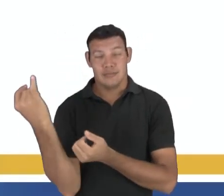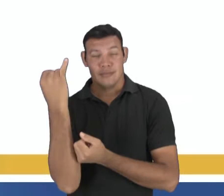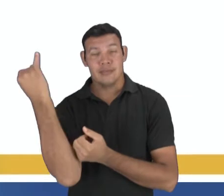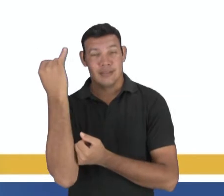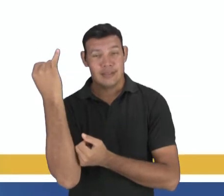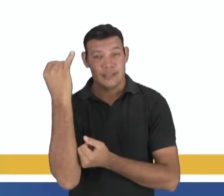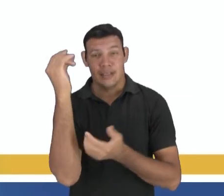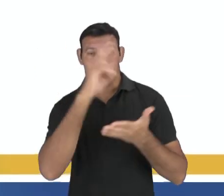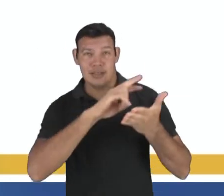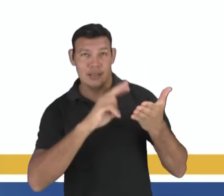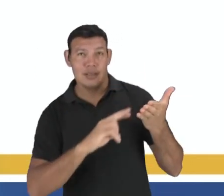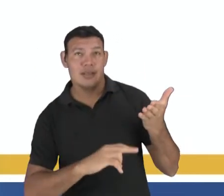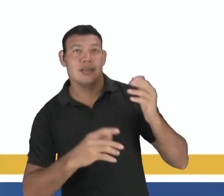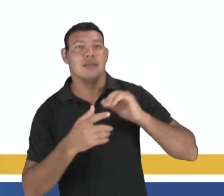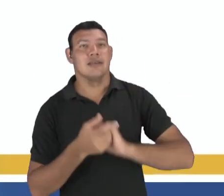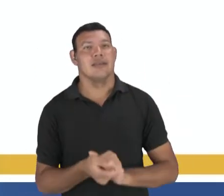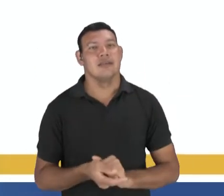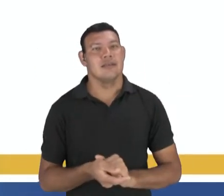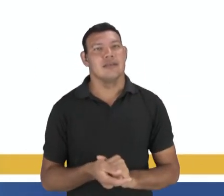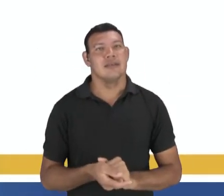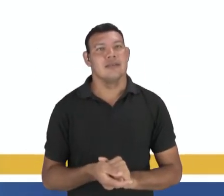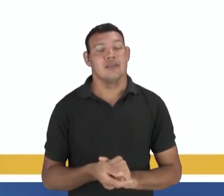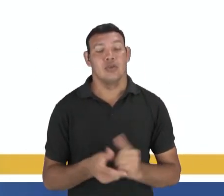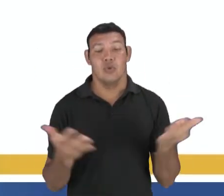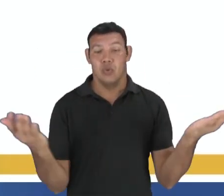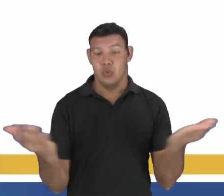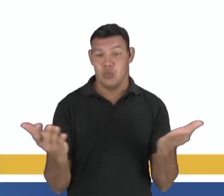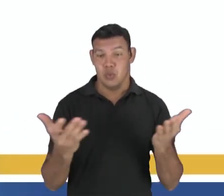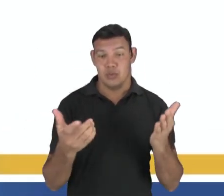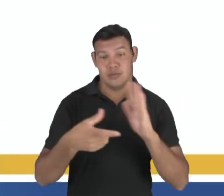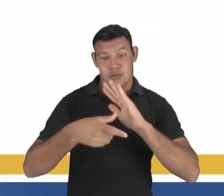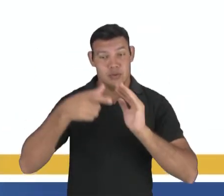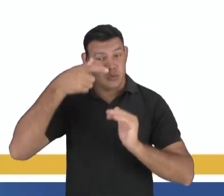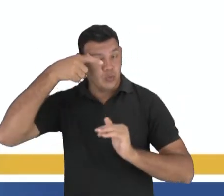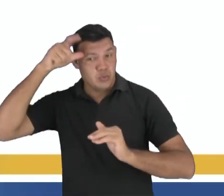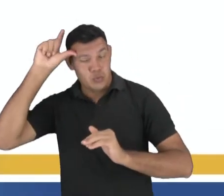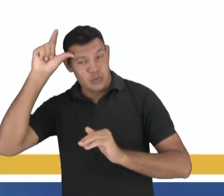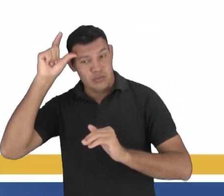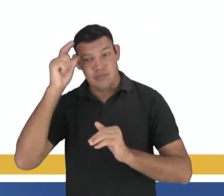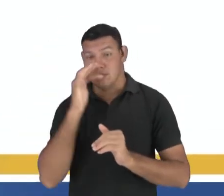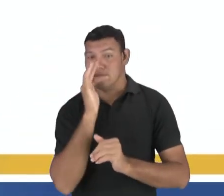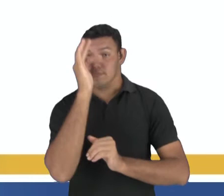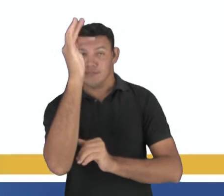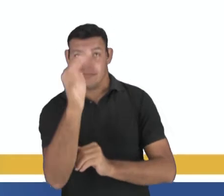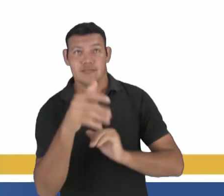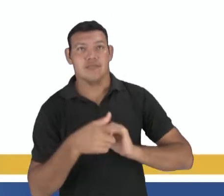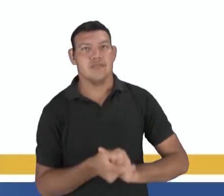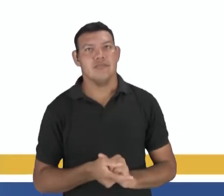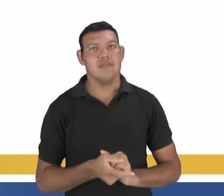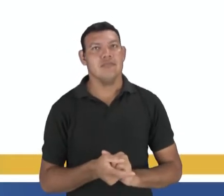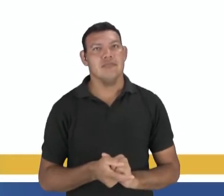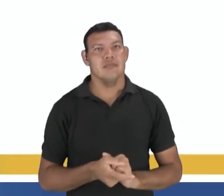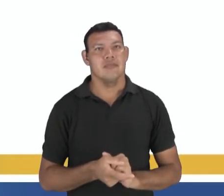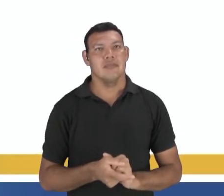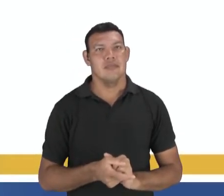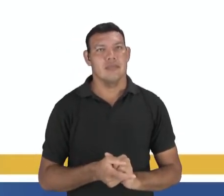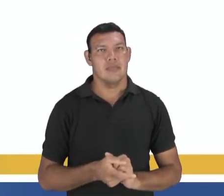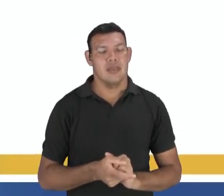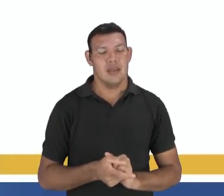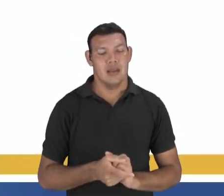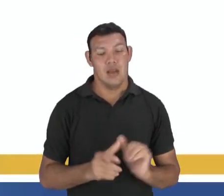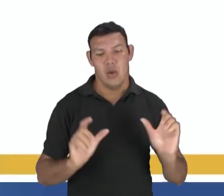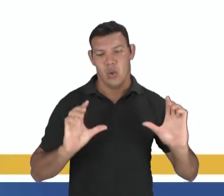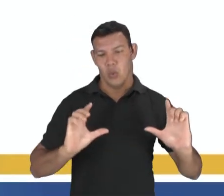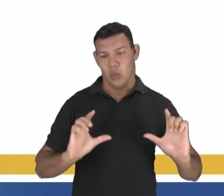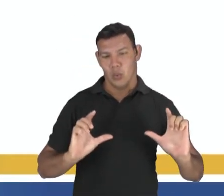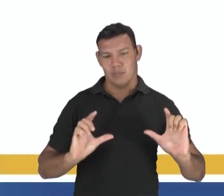importante se ler, aprender sobre culturas do ontem, do hoje e do amanhã. Continue segurando e conta